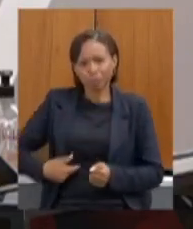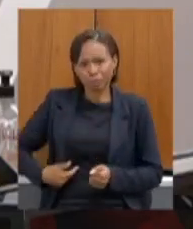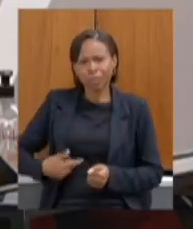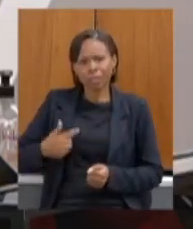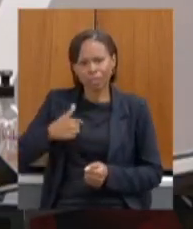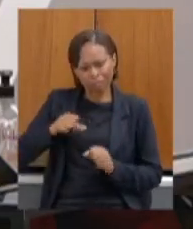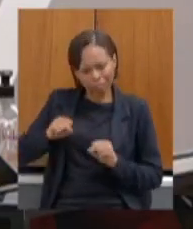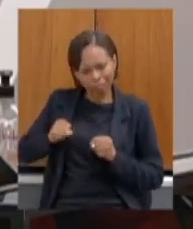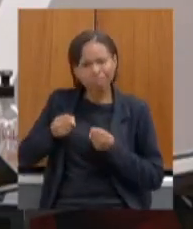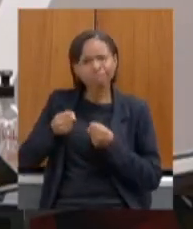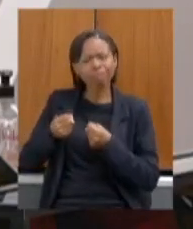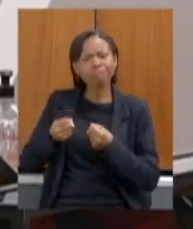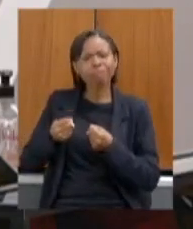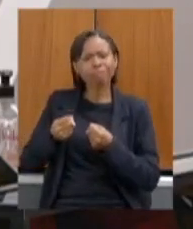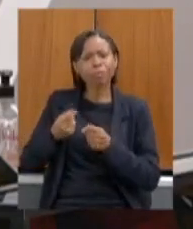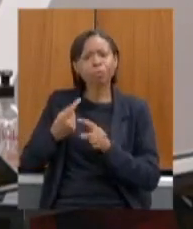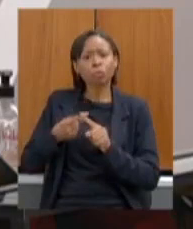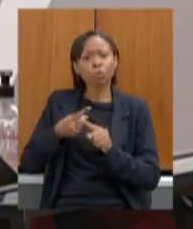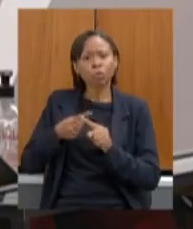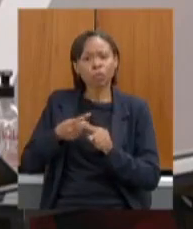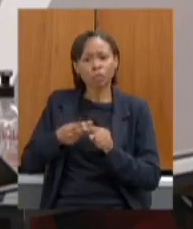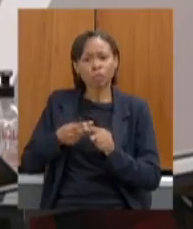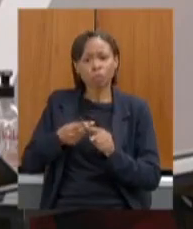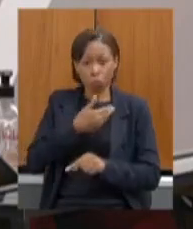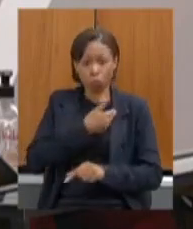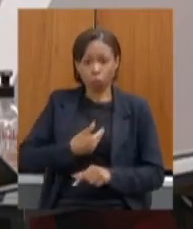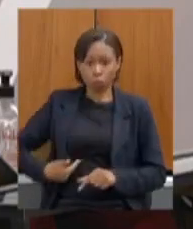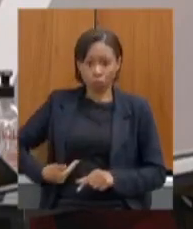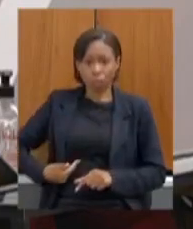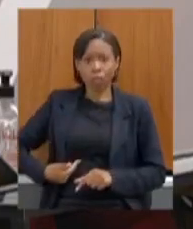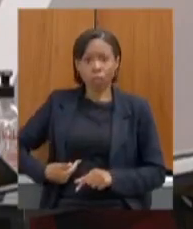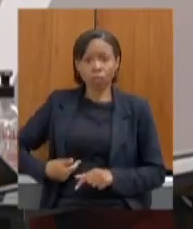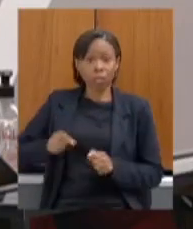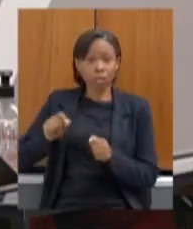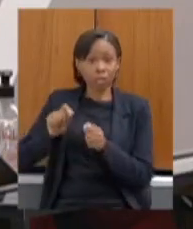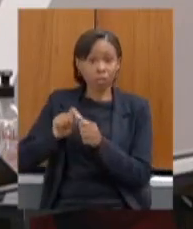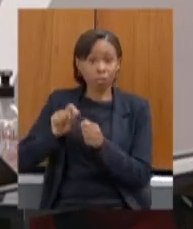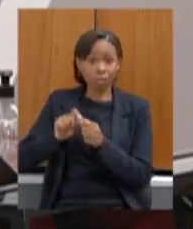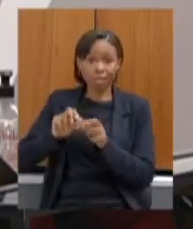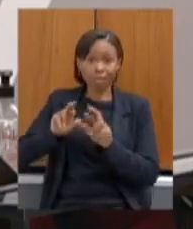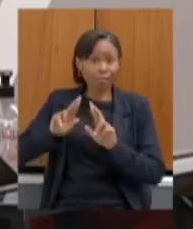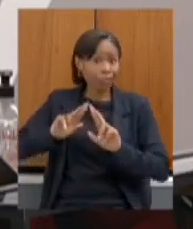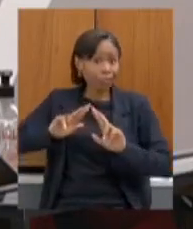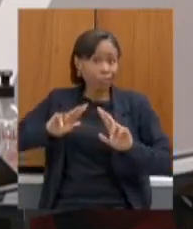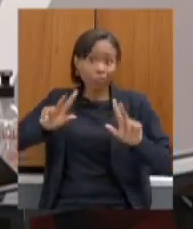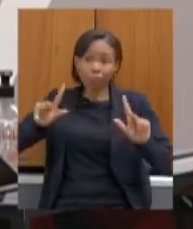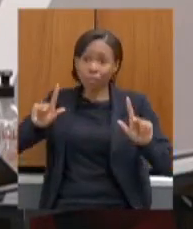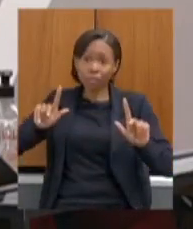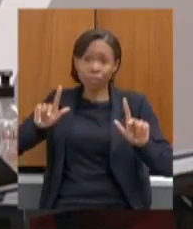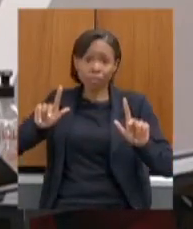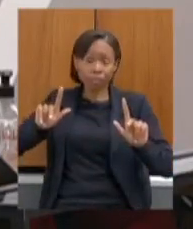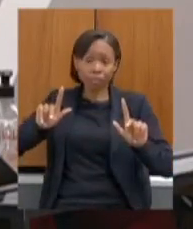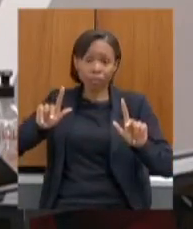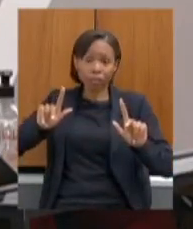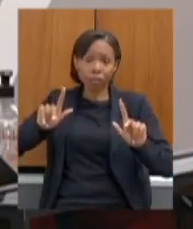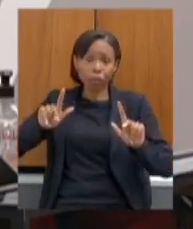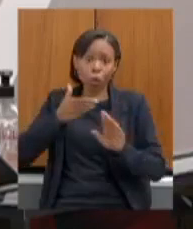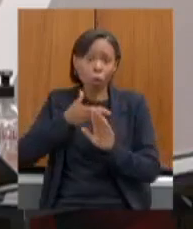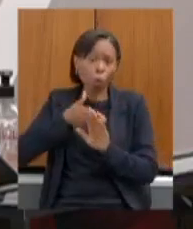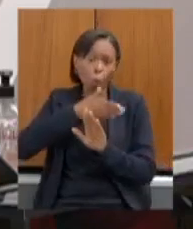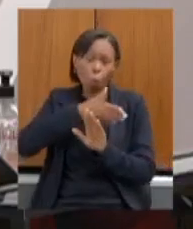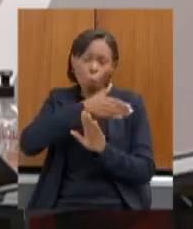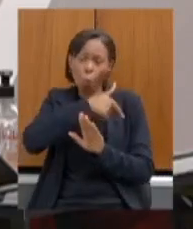governo, pois este governo está fazendo de uma forma completamente diferente do que os demais governadores